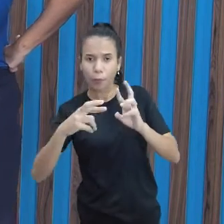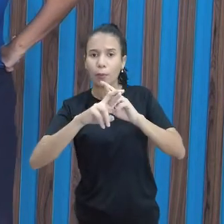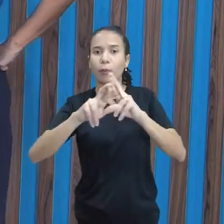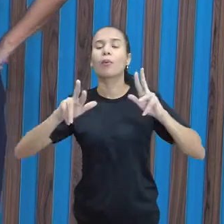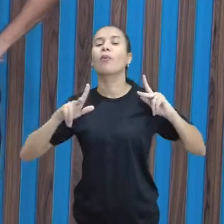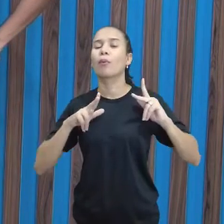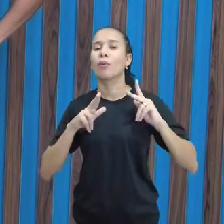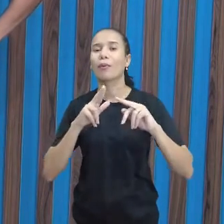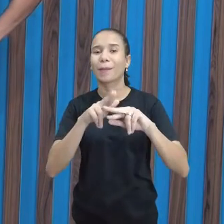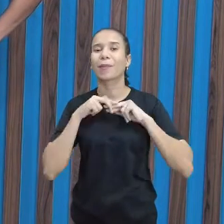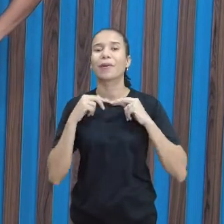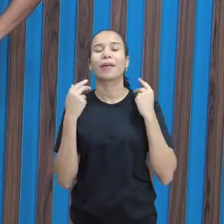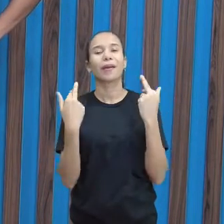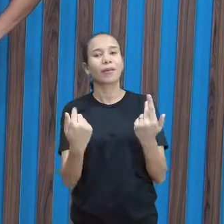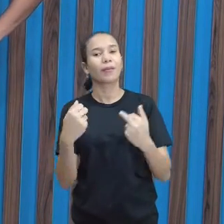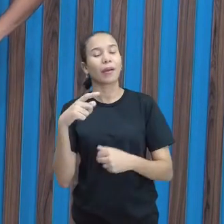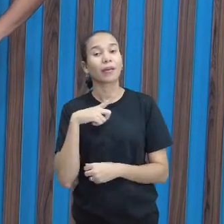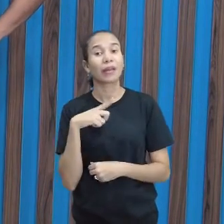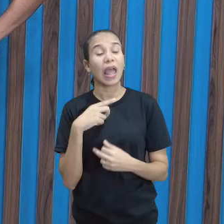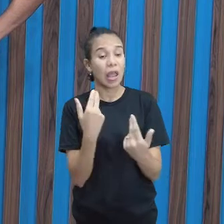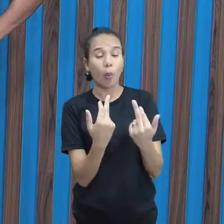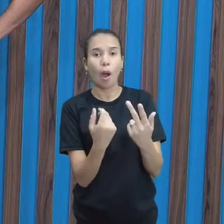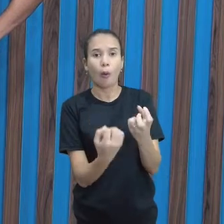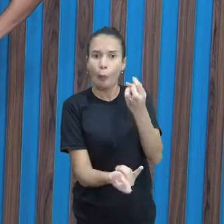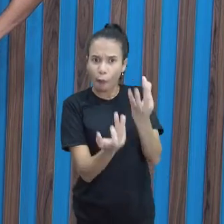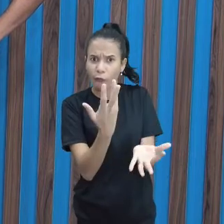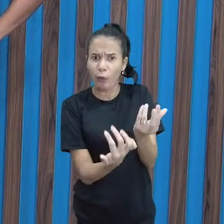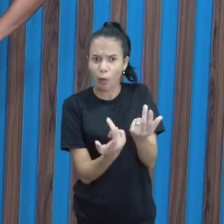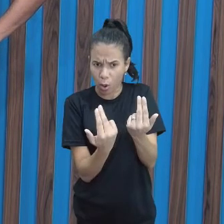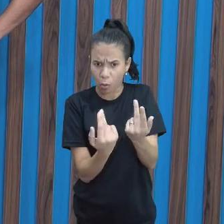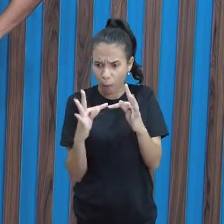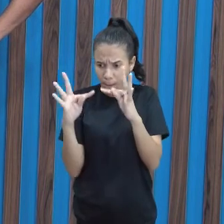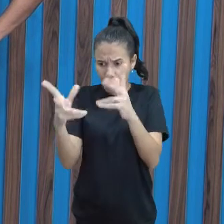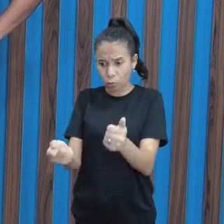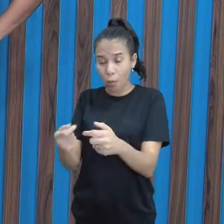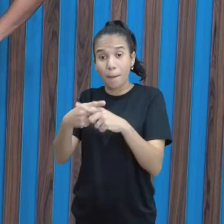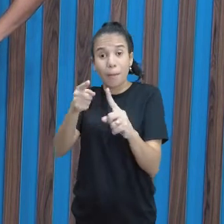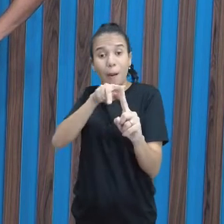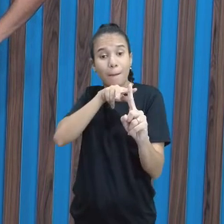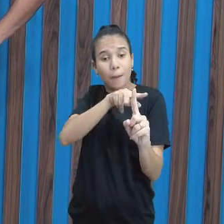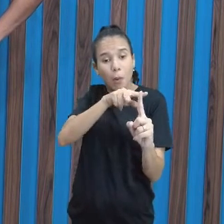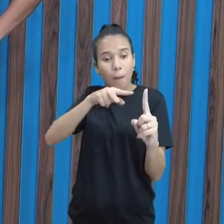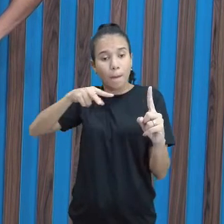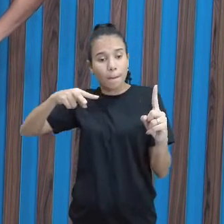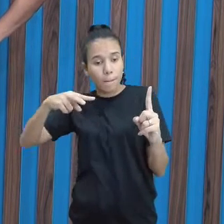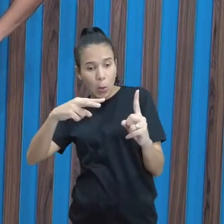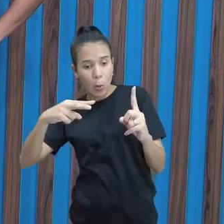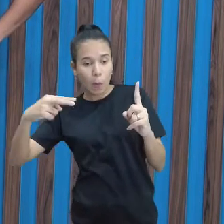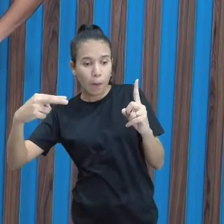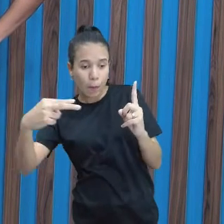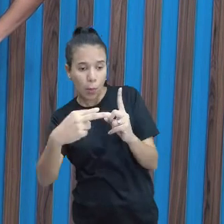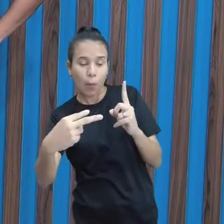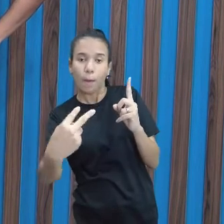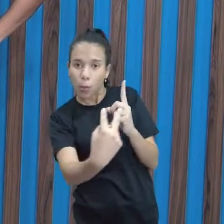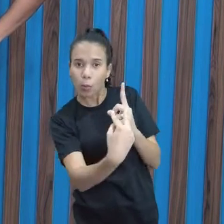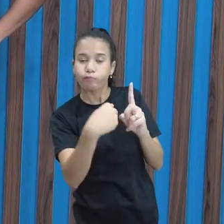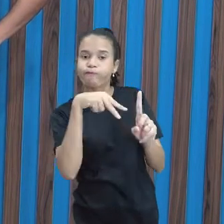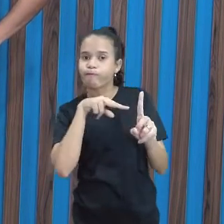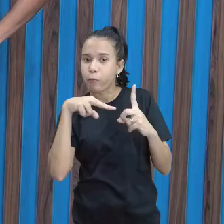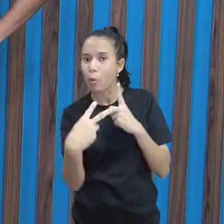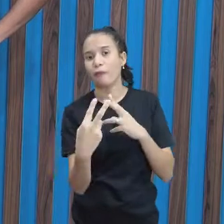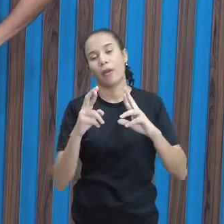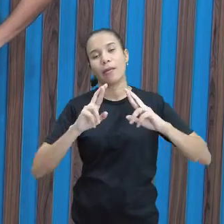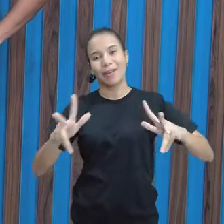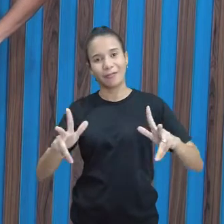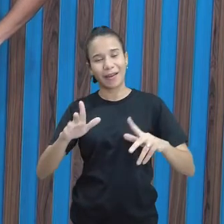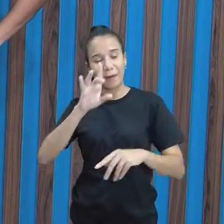diferente? Veja, o fato, ele foi igual. Mas como nós temos vivências diferentes, somos pessoas diferentes, o